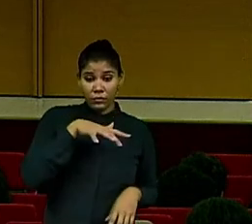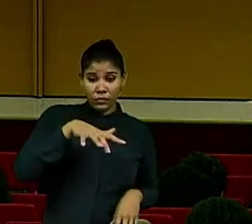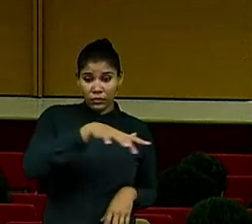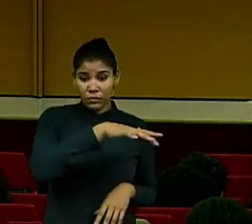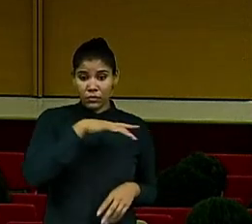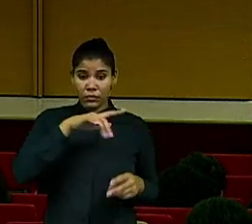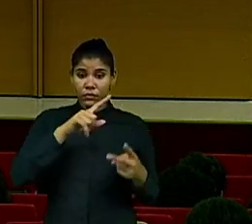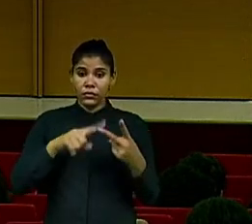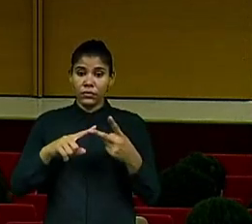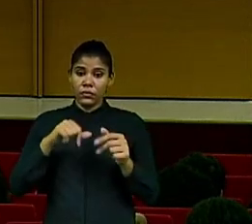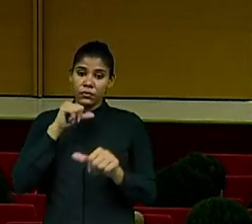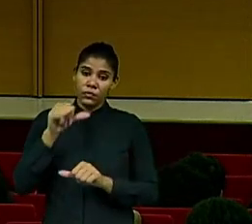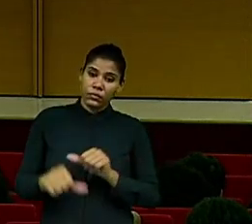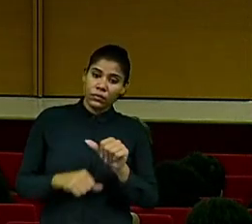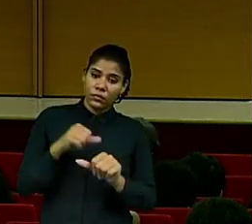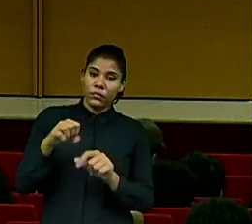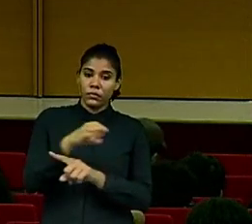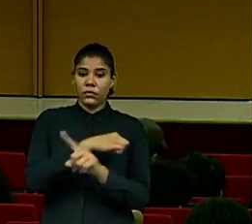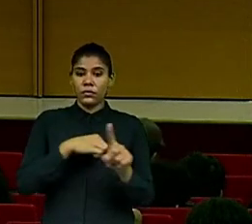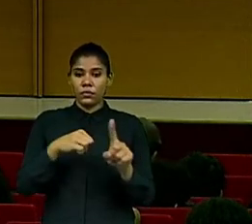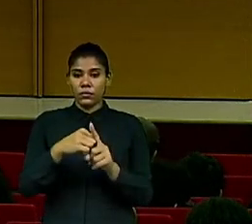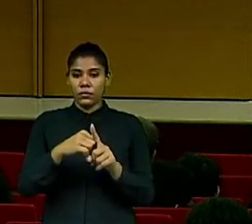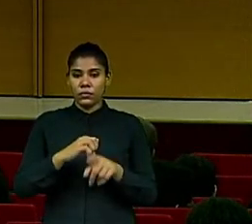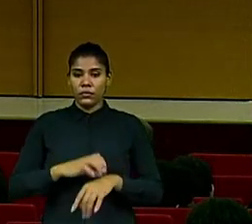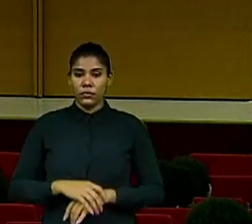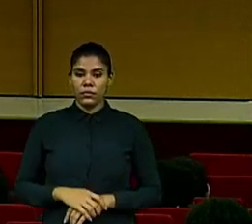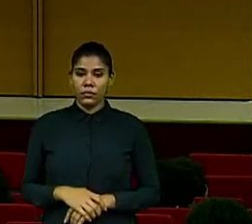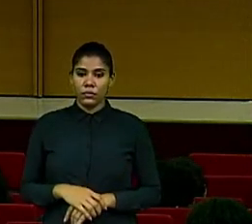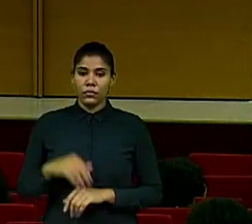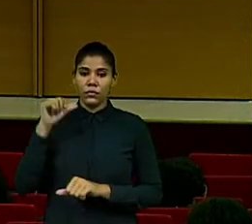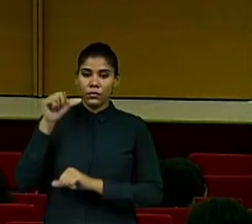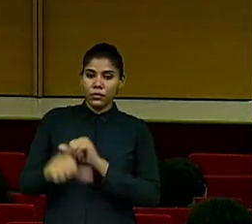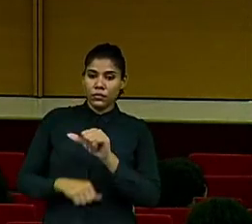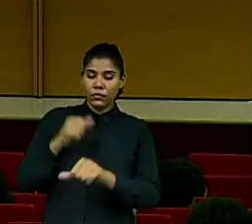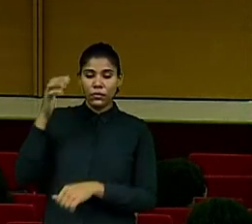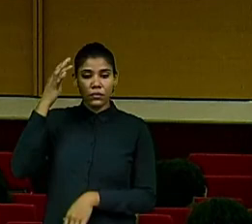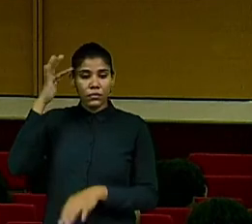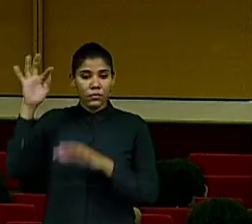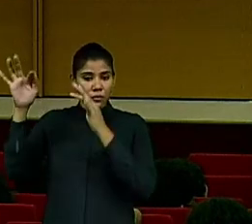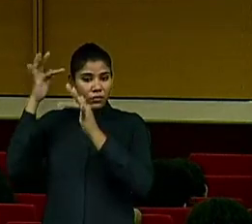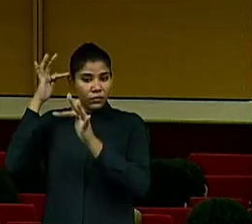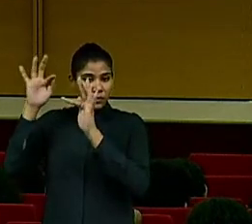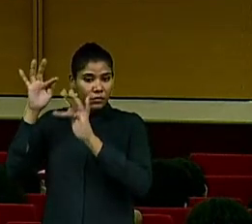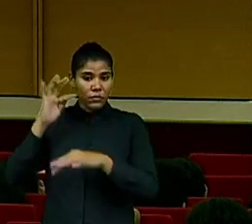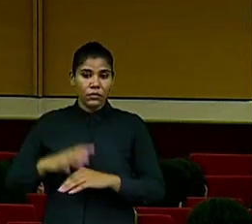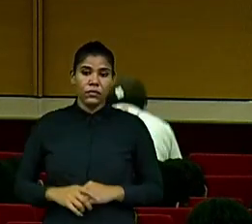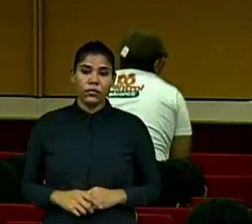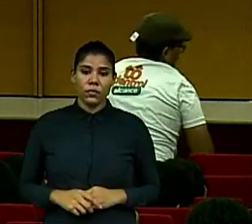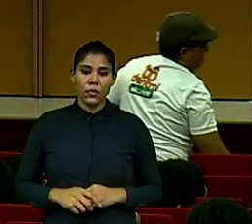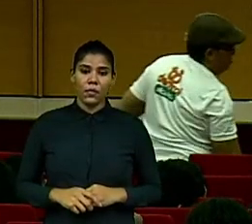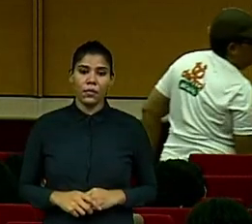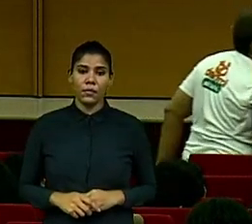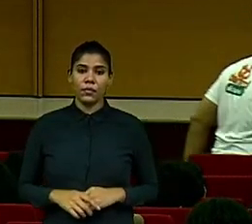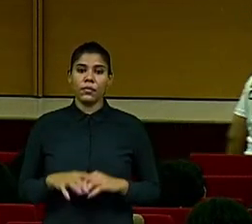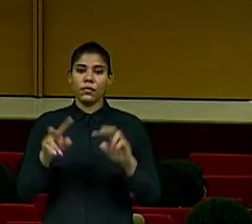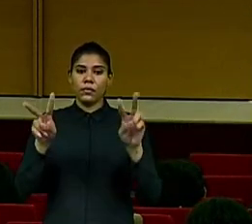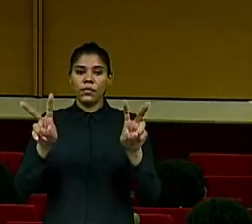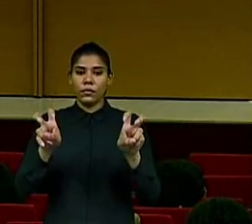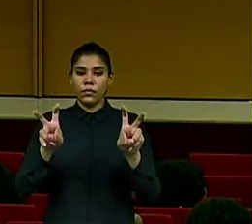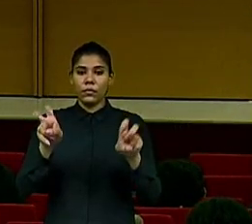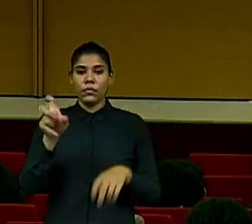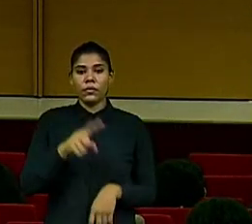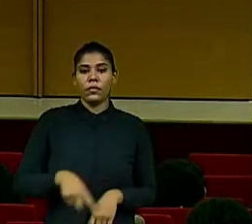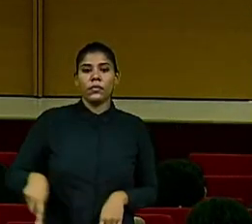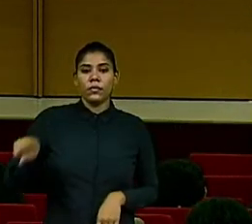na sociedade Você pode falar sobre as mudanças filosóficas e políticas que levaram Então esse tema vocês vão